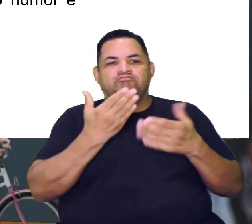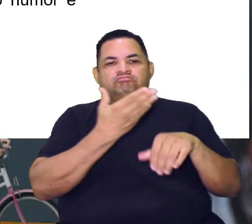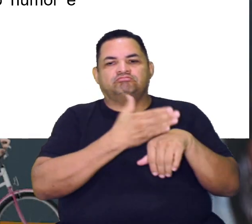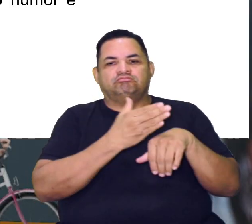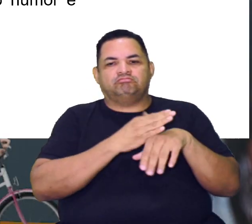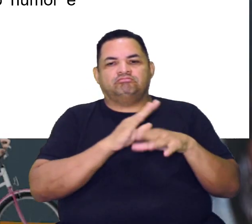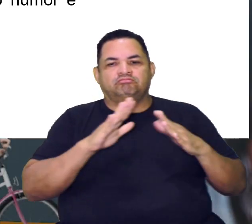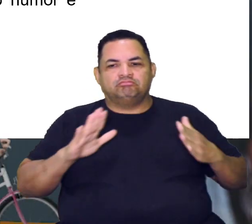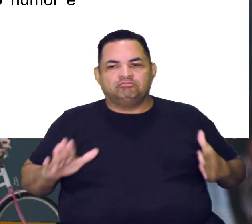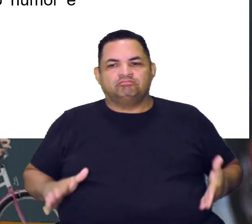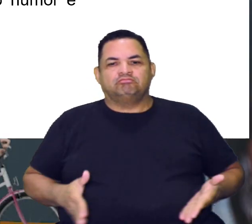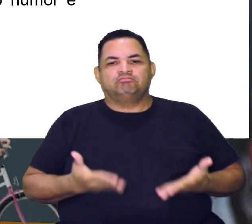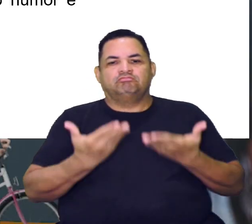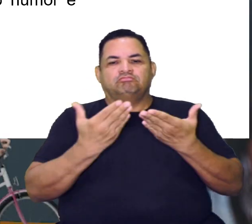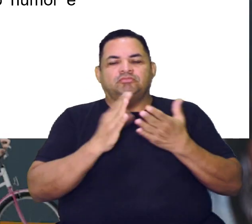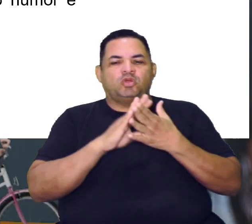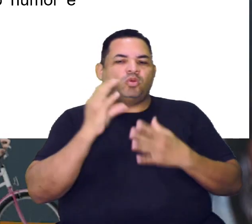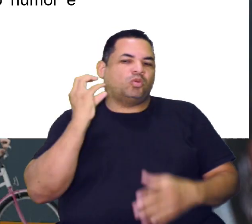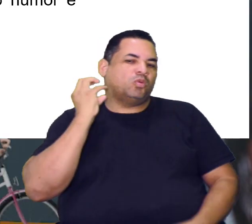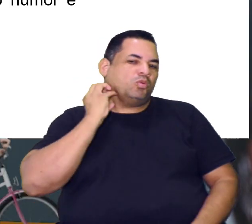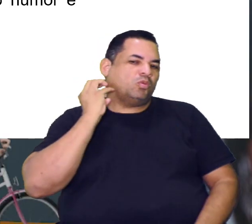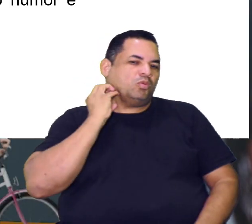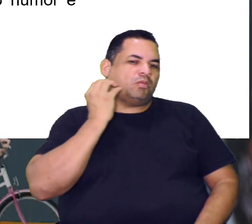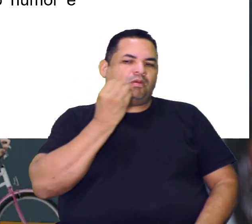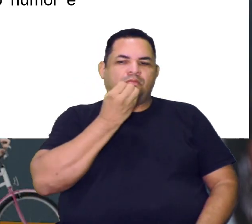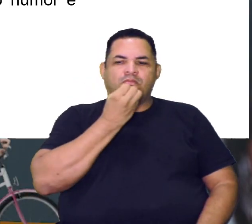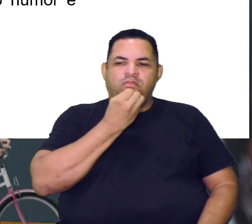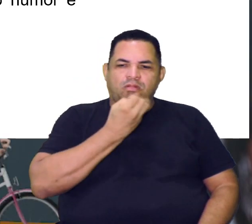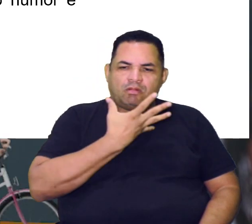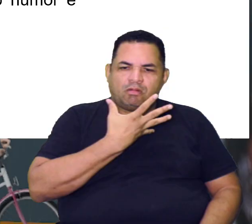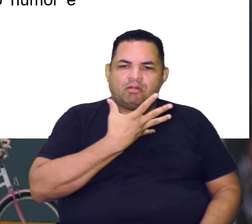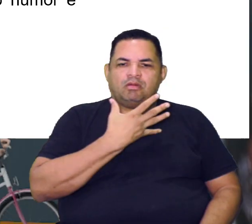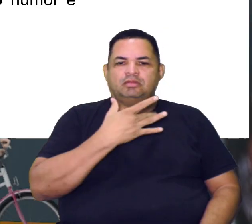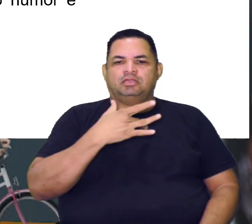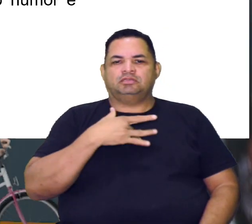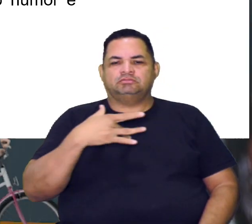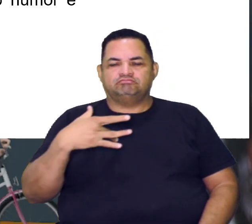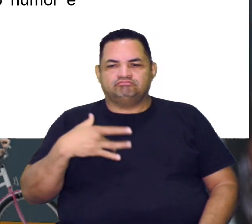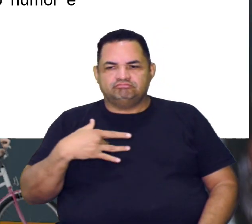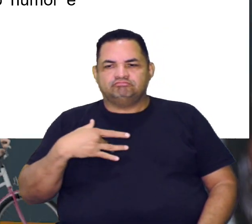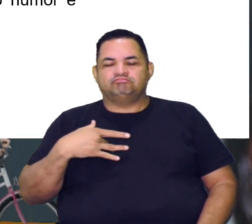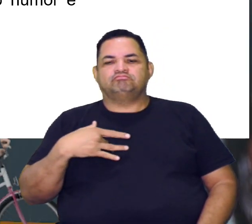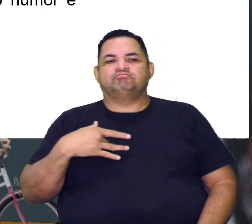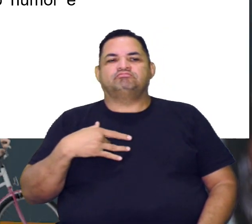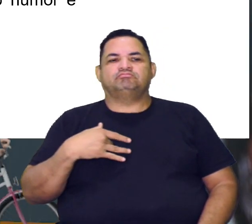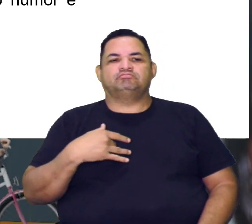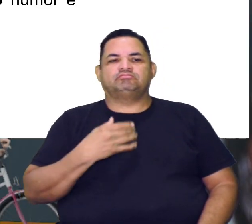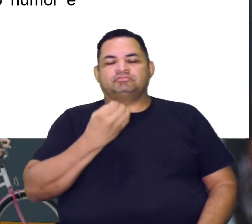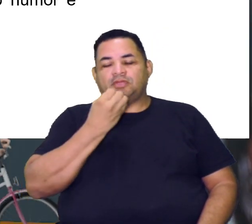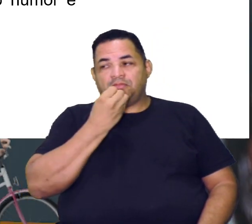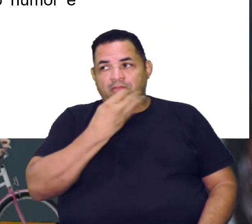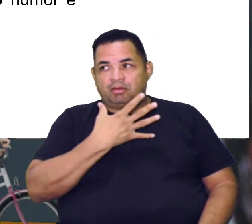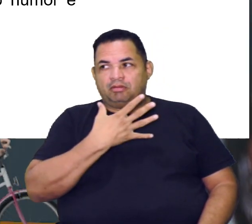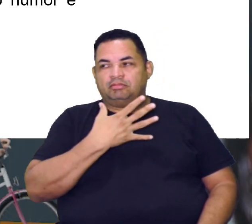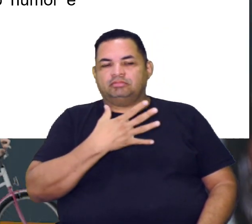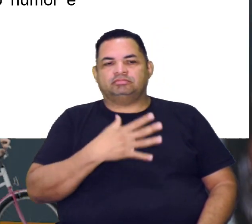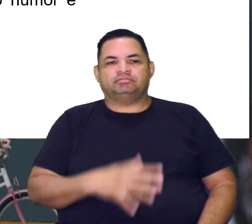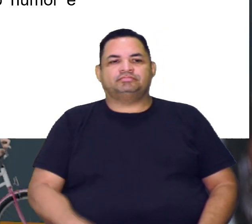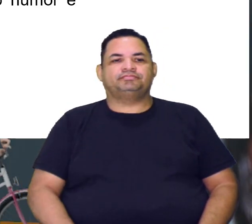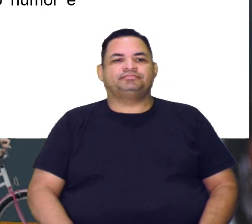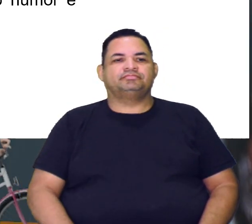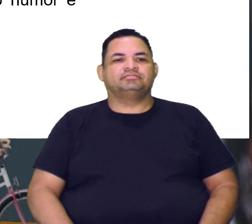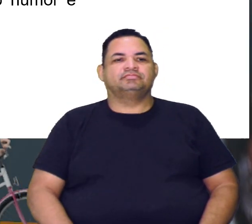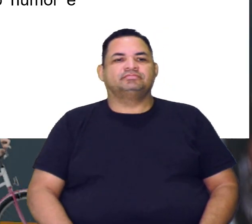a produção de hormônios do bem, do bem-estar, hormônios do bem, do bem-estar, né? Dá até para fazer uma música,